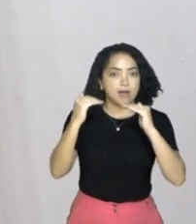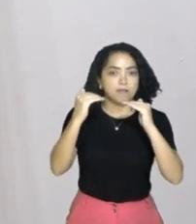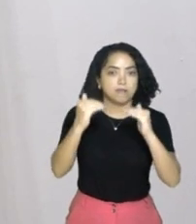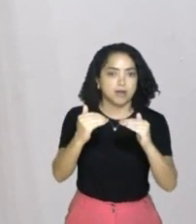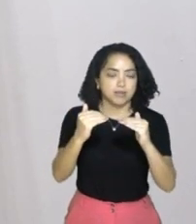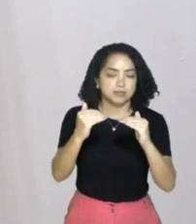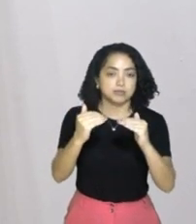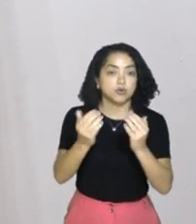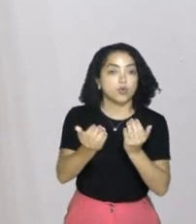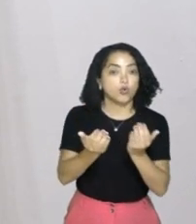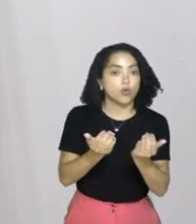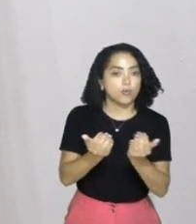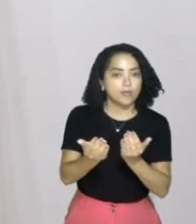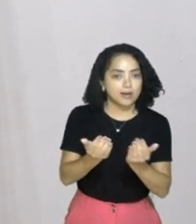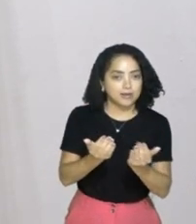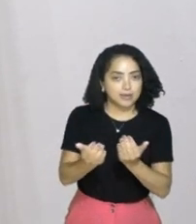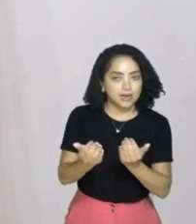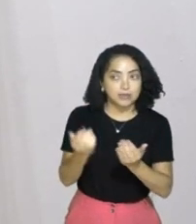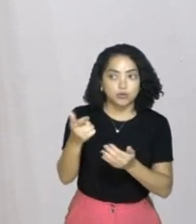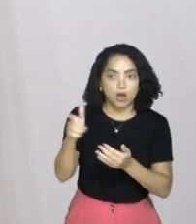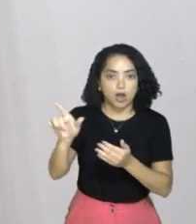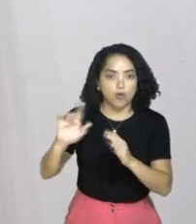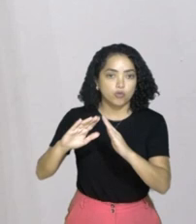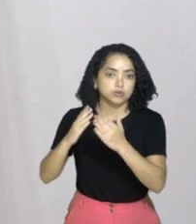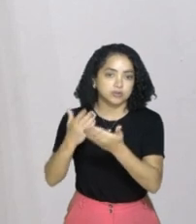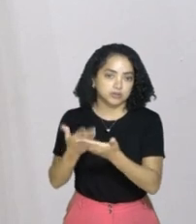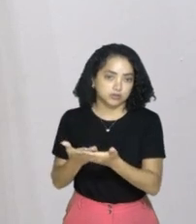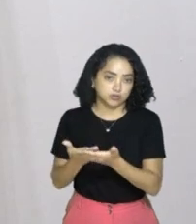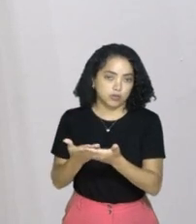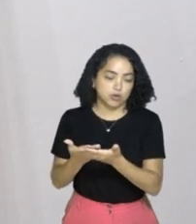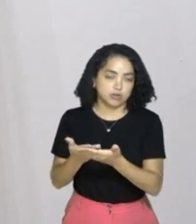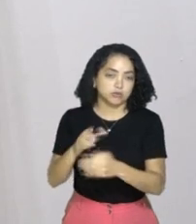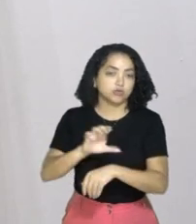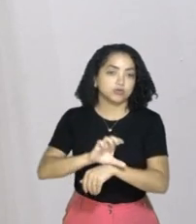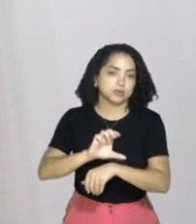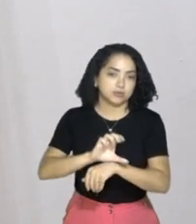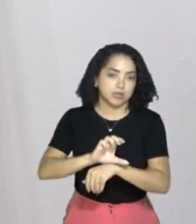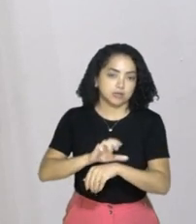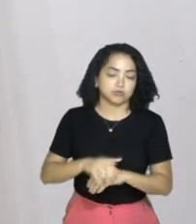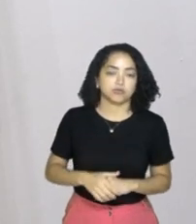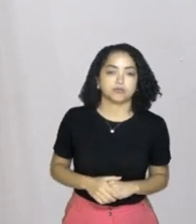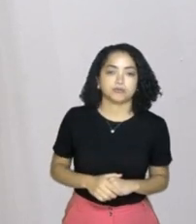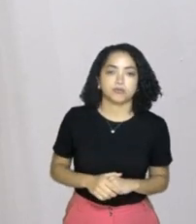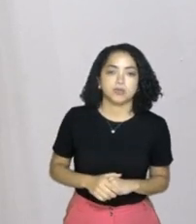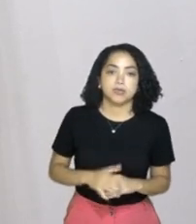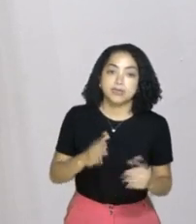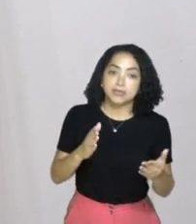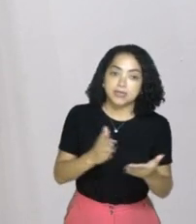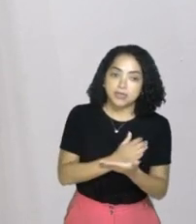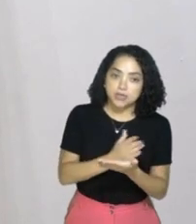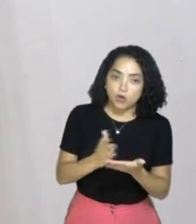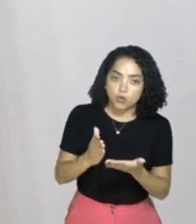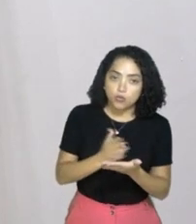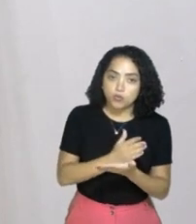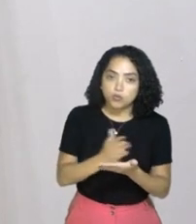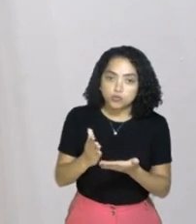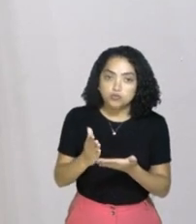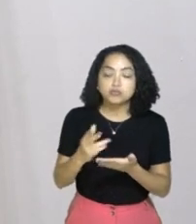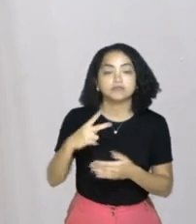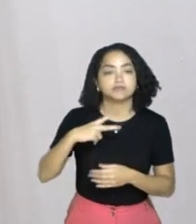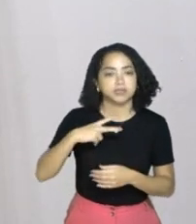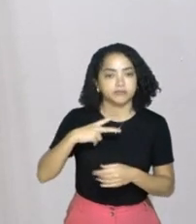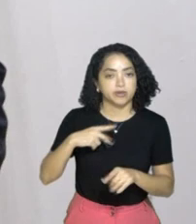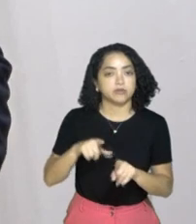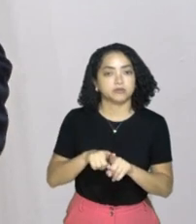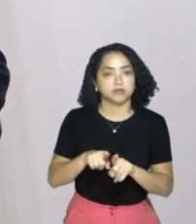comparados aos seus colegas de outras escolas estaduais em alguns casos até da rede privada de